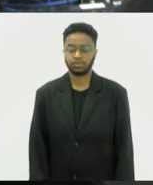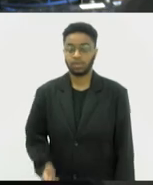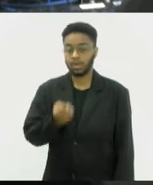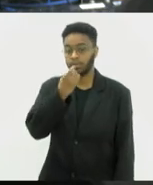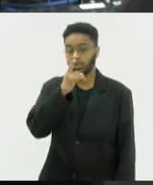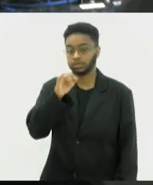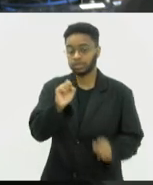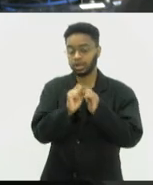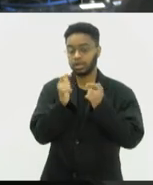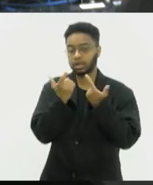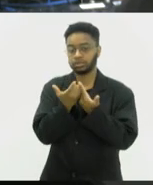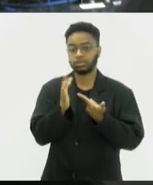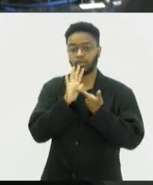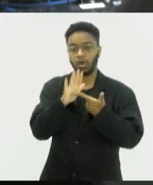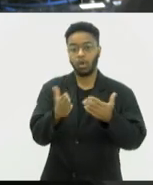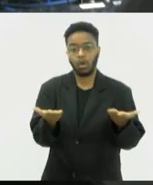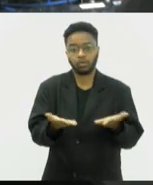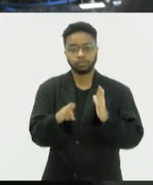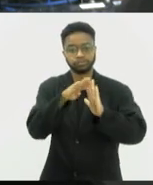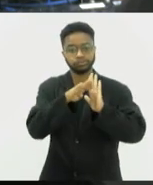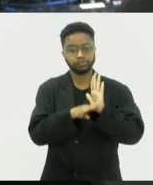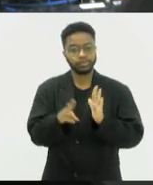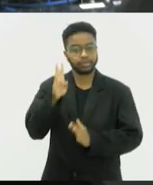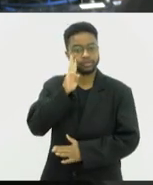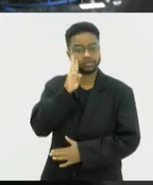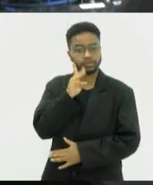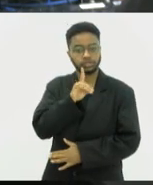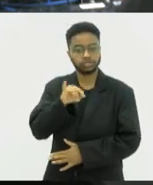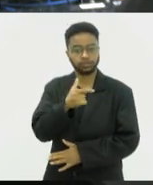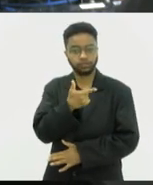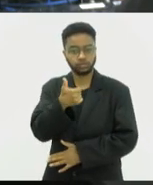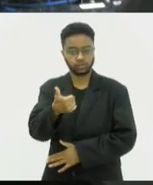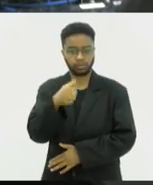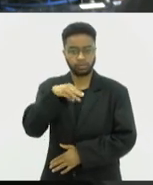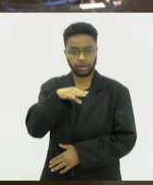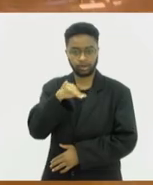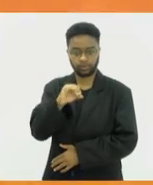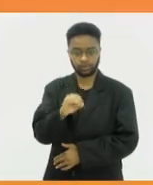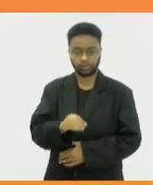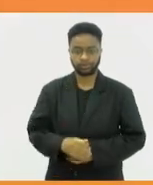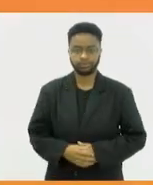O Bom Dia Alerj traz os seguintes destaques nesta terça-feira, 21 de maio.